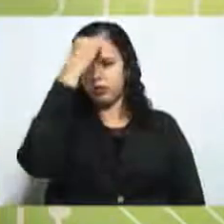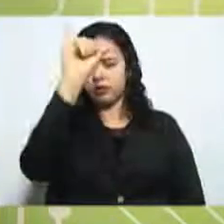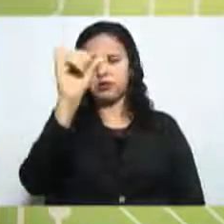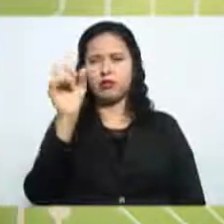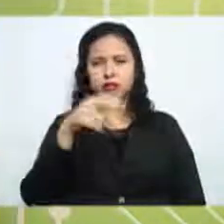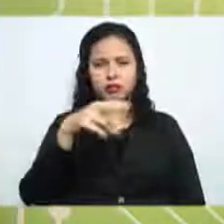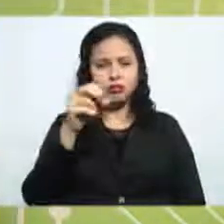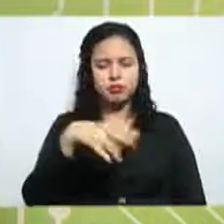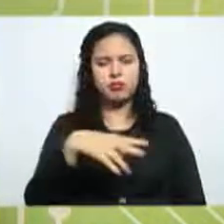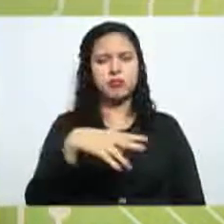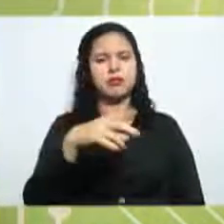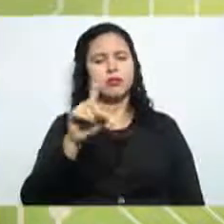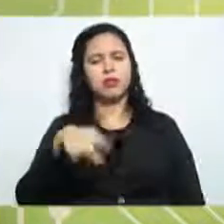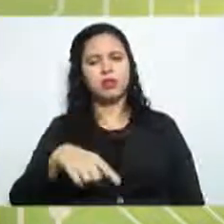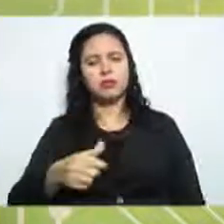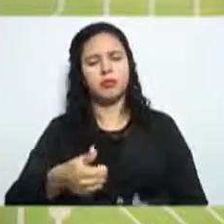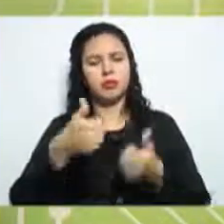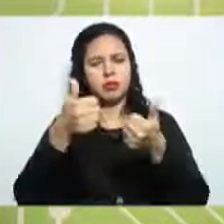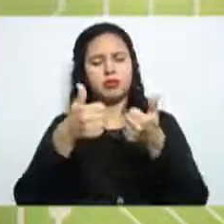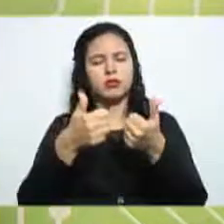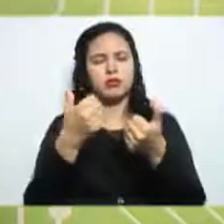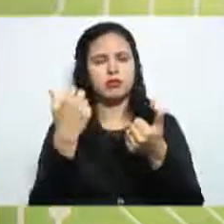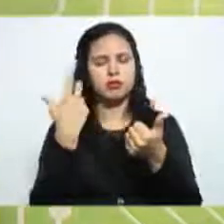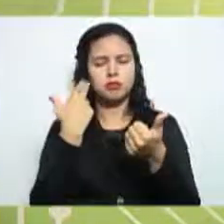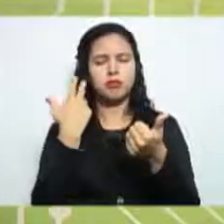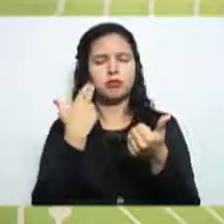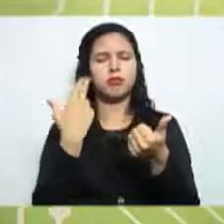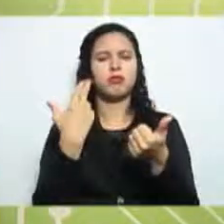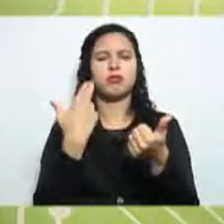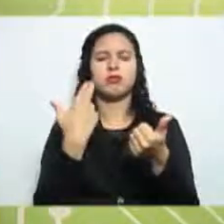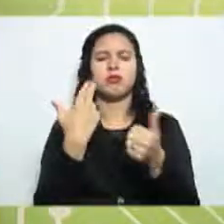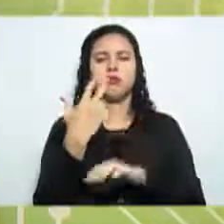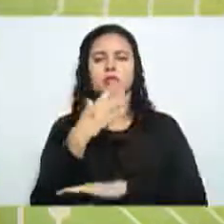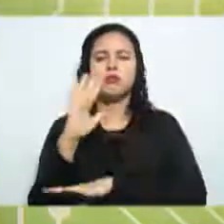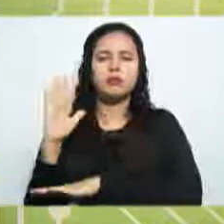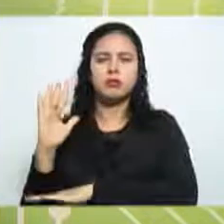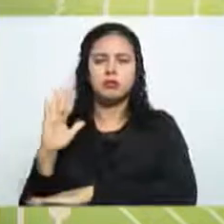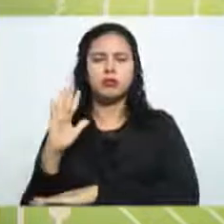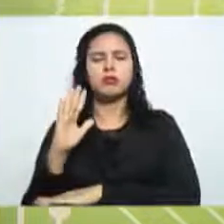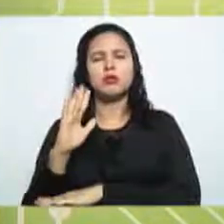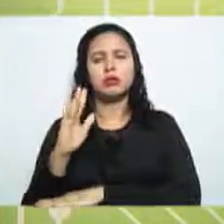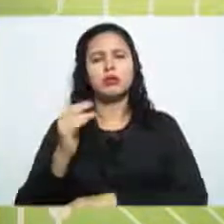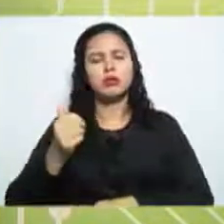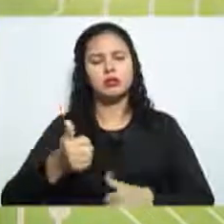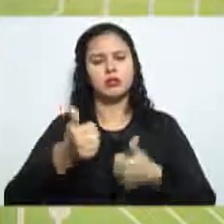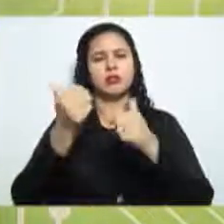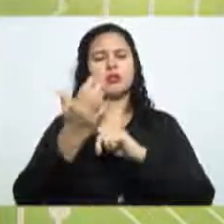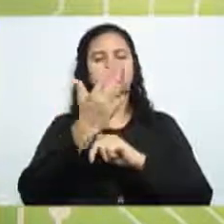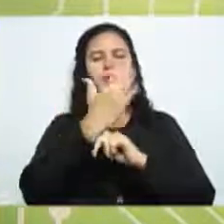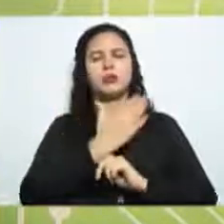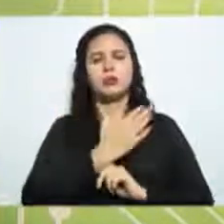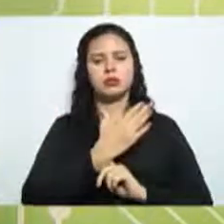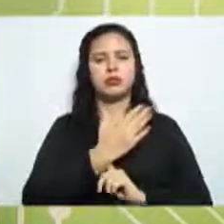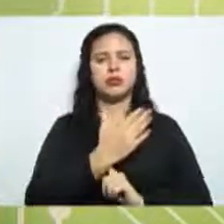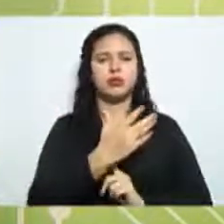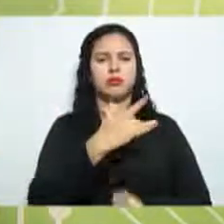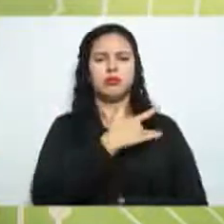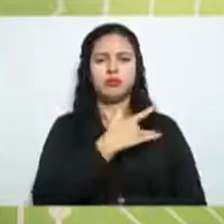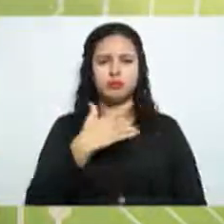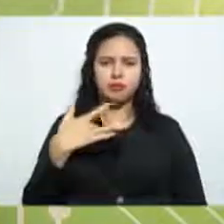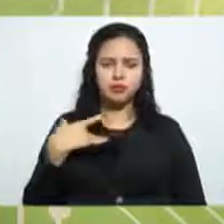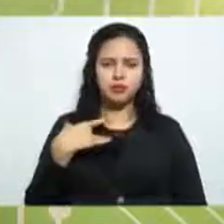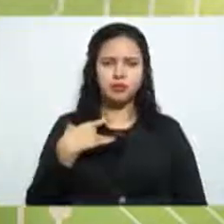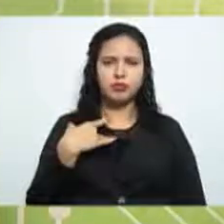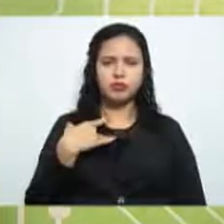químicos. Ele tende a ser um produto mais natural e aí a gente argumenta que ele vai fazer melhor para a saúde, ele vai agredir menos o meio ambiente, ele